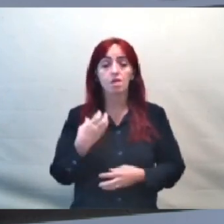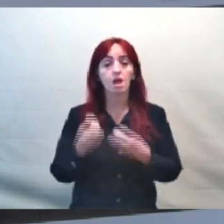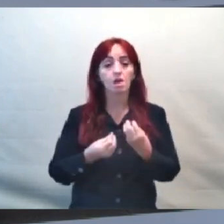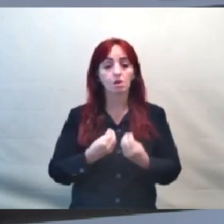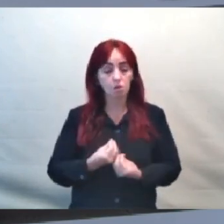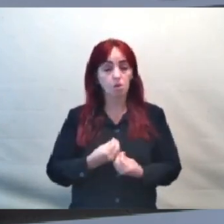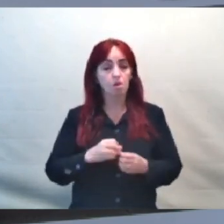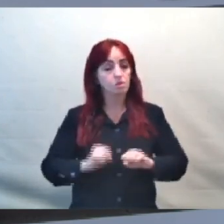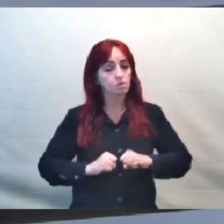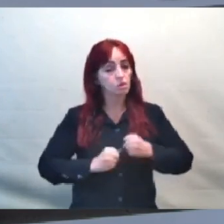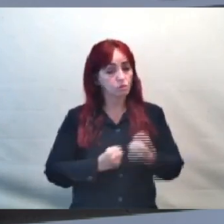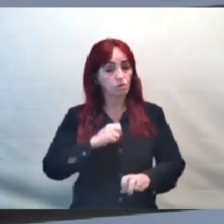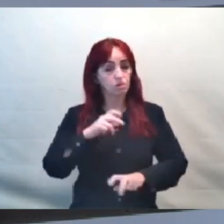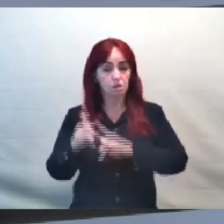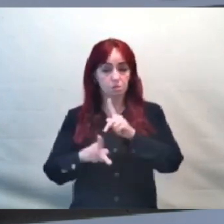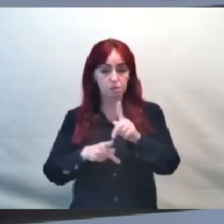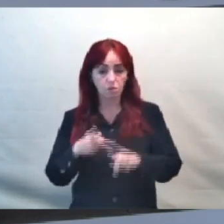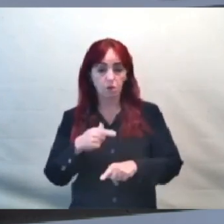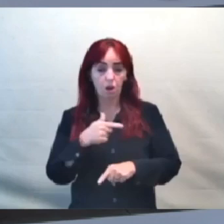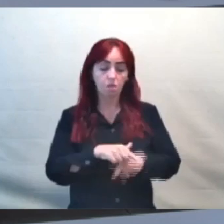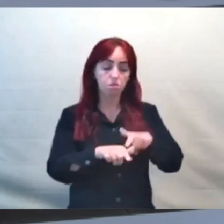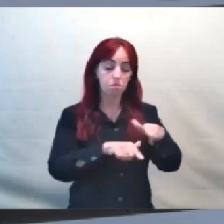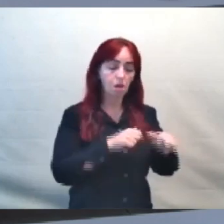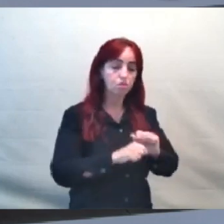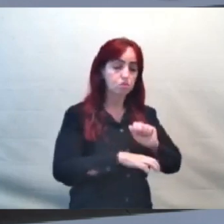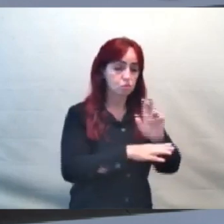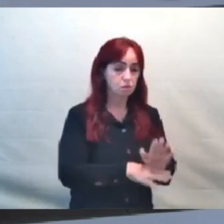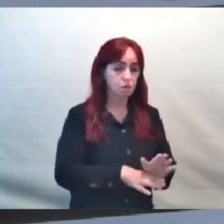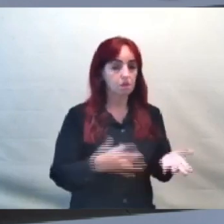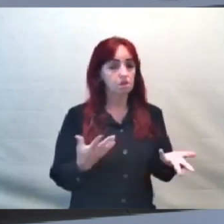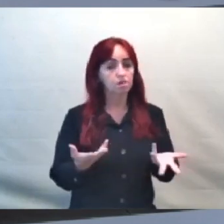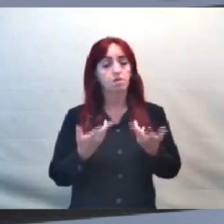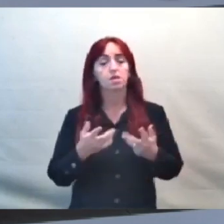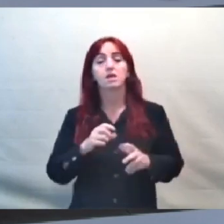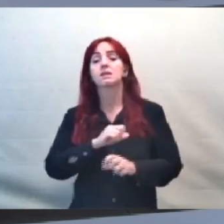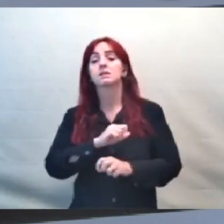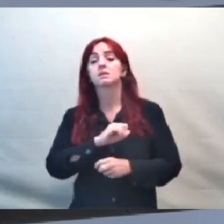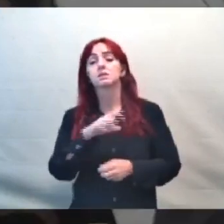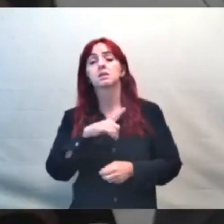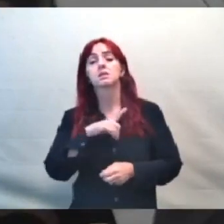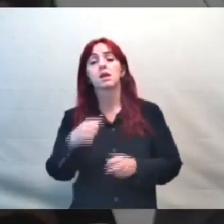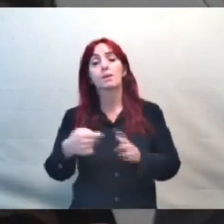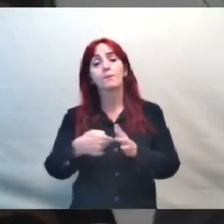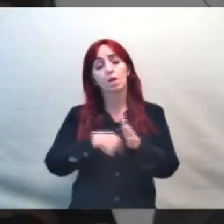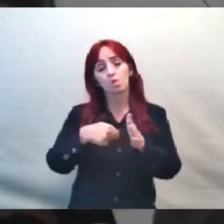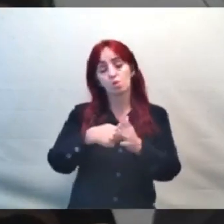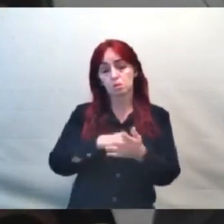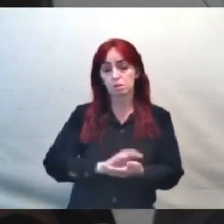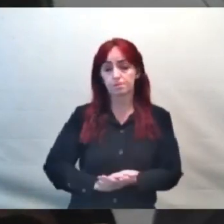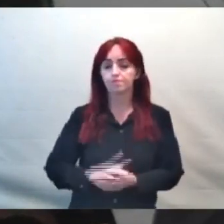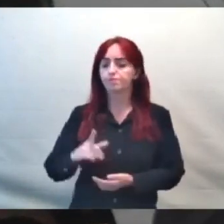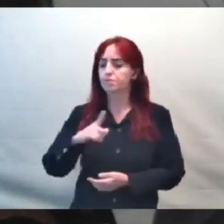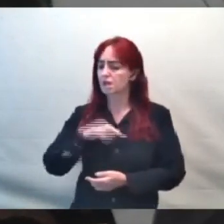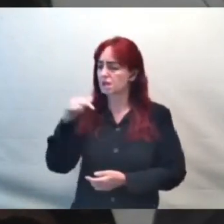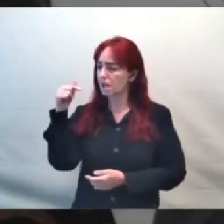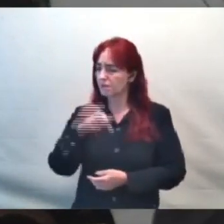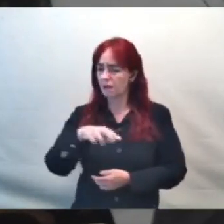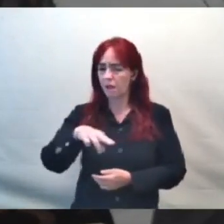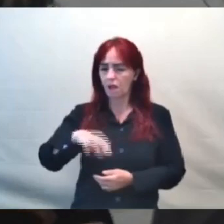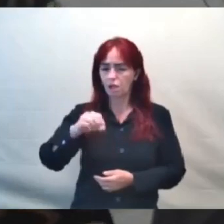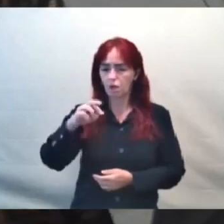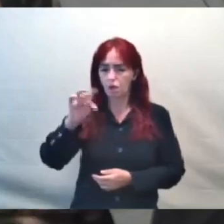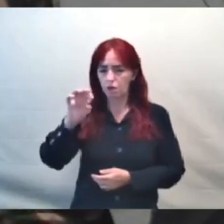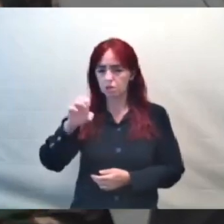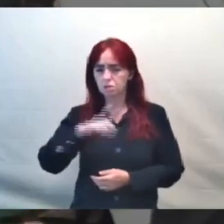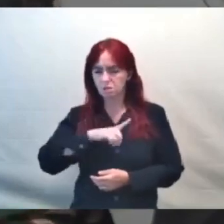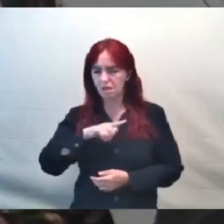para se tiver alguma pergunta. Foram feitos alguns lá na região norte? Você sabe me informar? Sei. Quais?